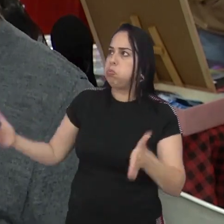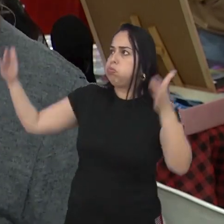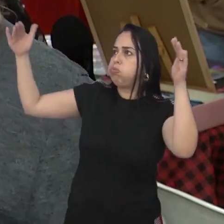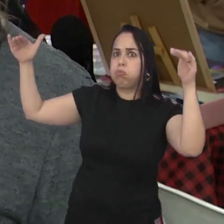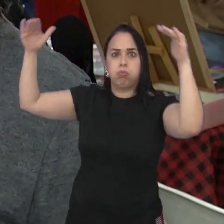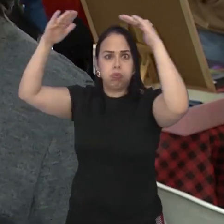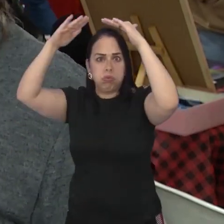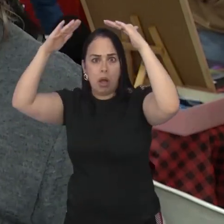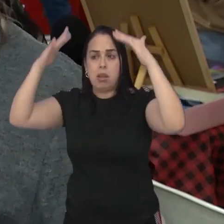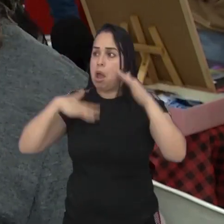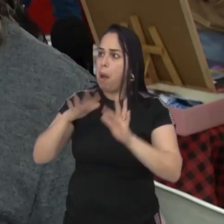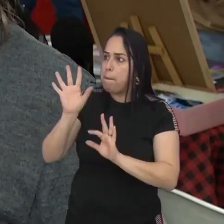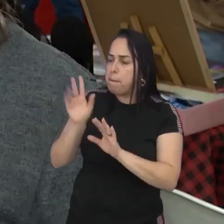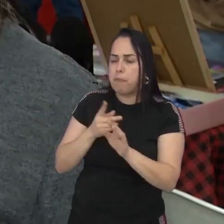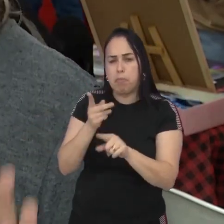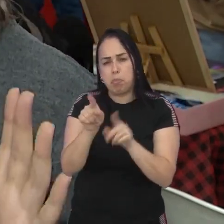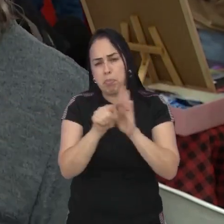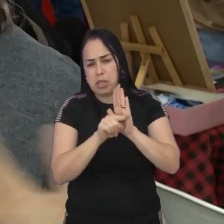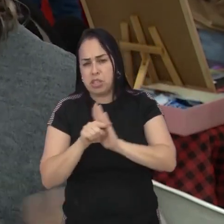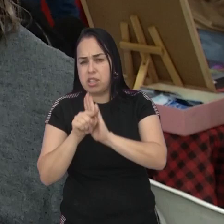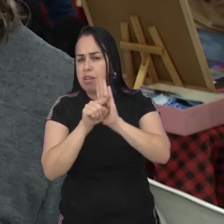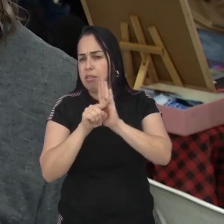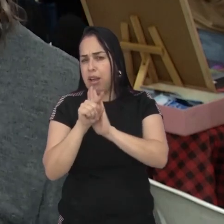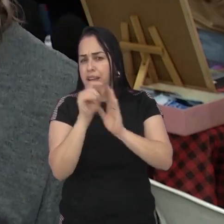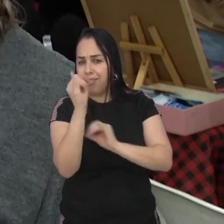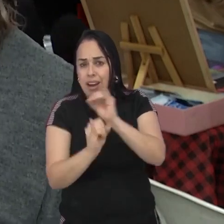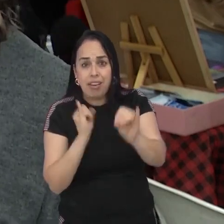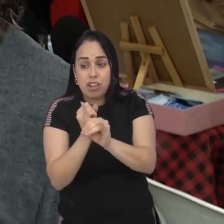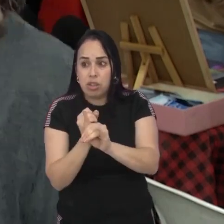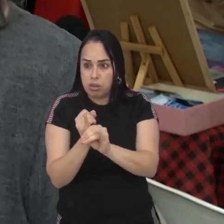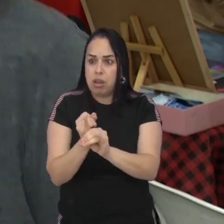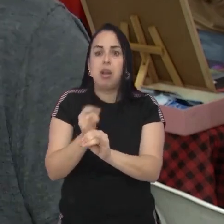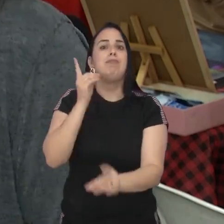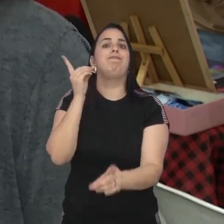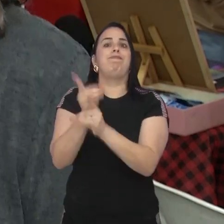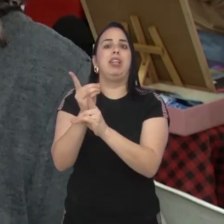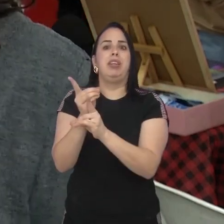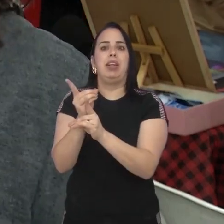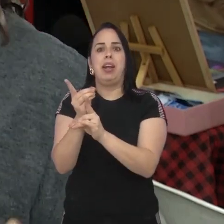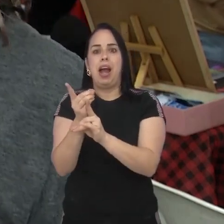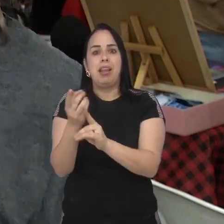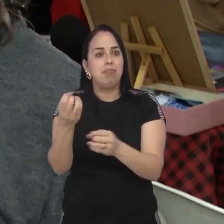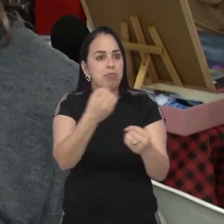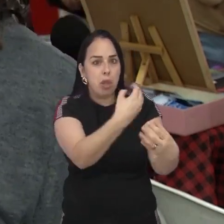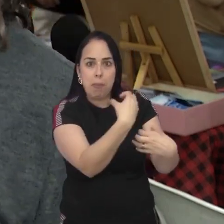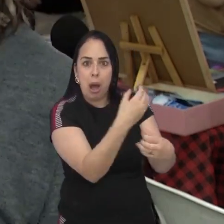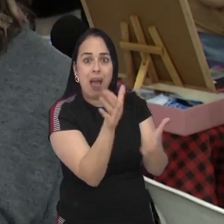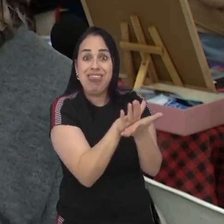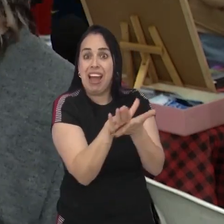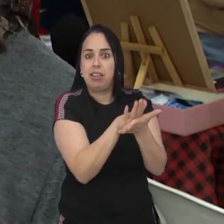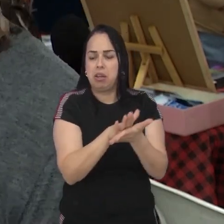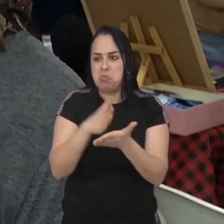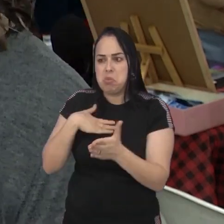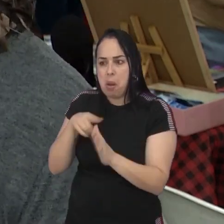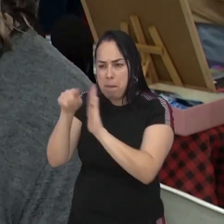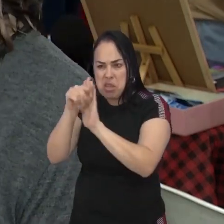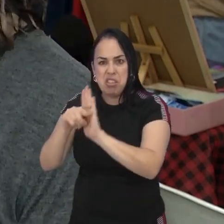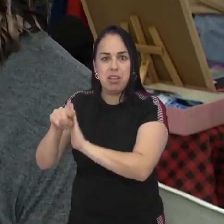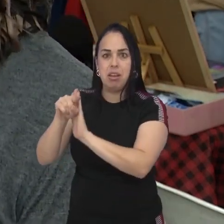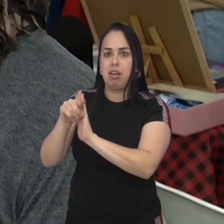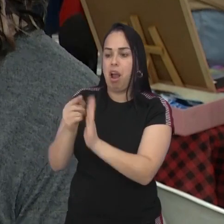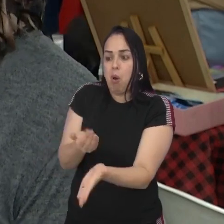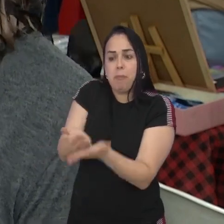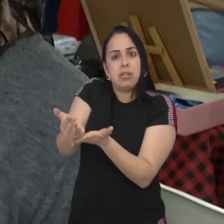procurei na internet mesmo, achei e comecei a fazer. Ninguém me ensinou, não fiz aula, nada. Eu peguei e comecei a